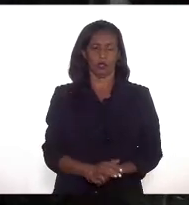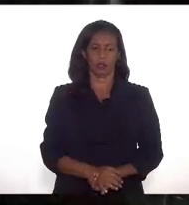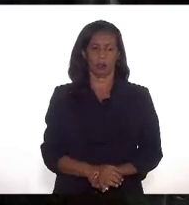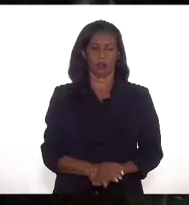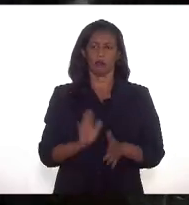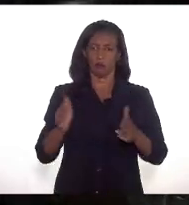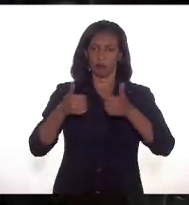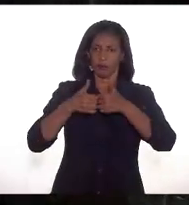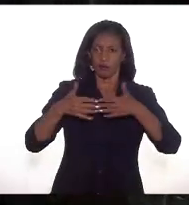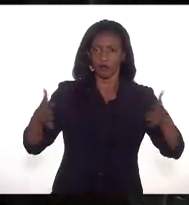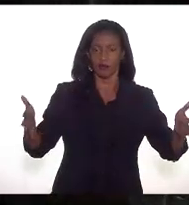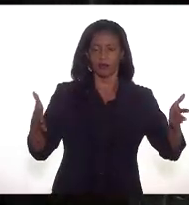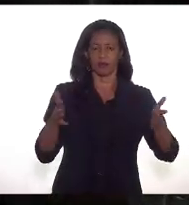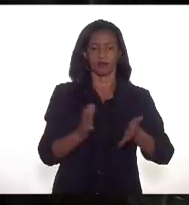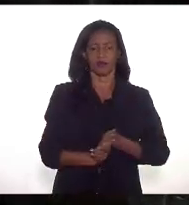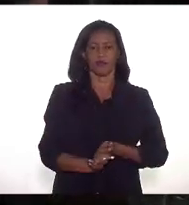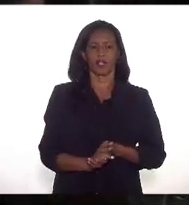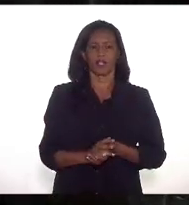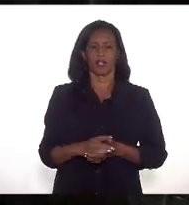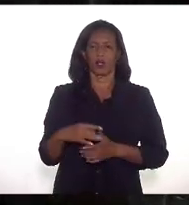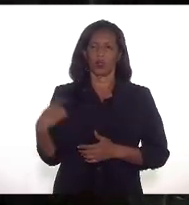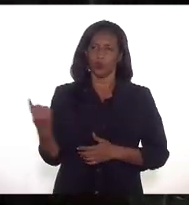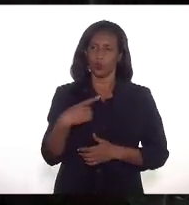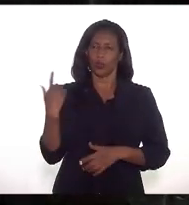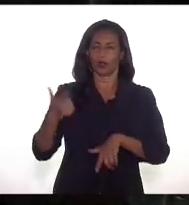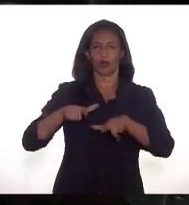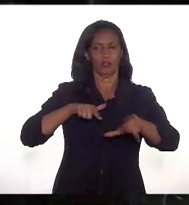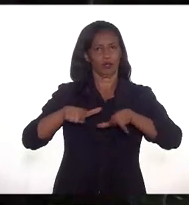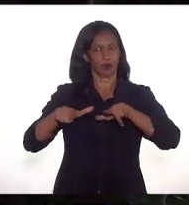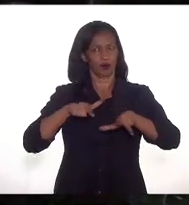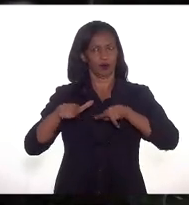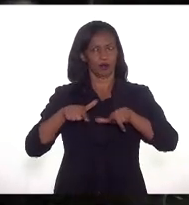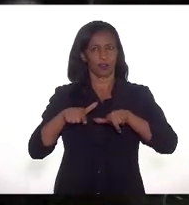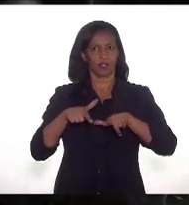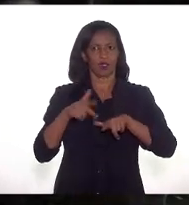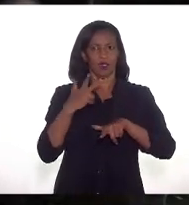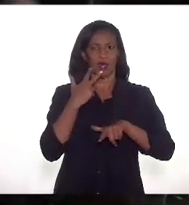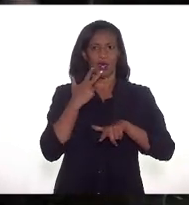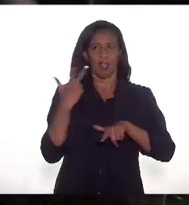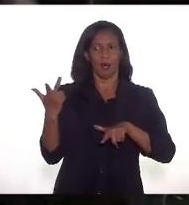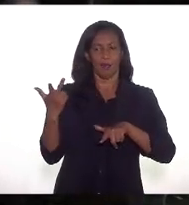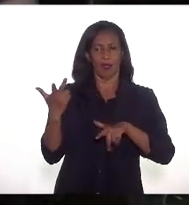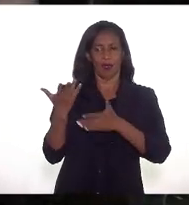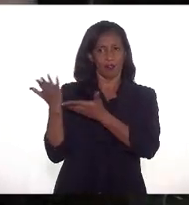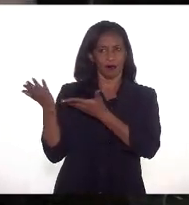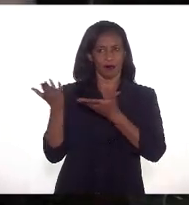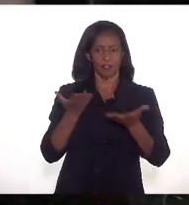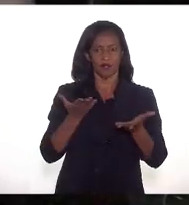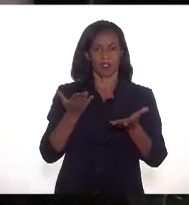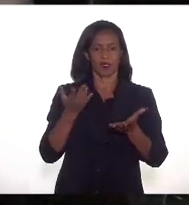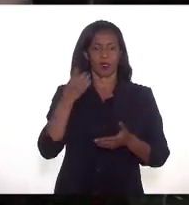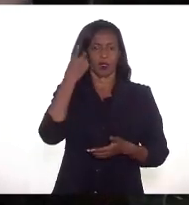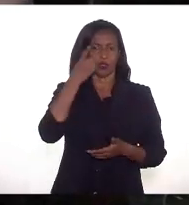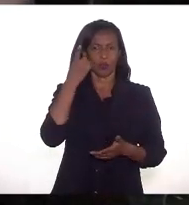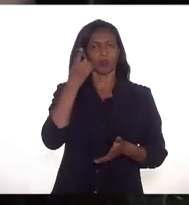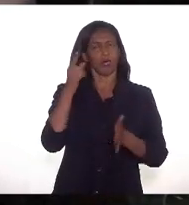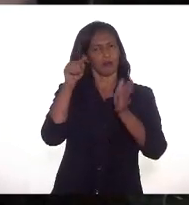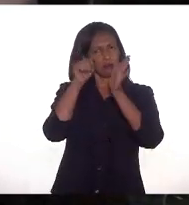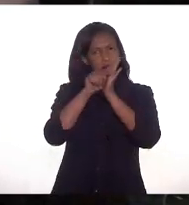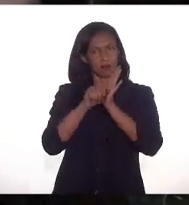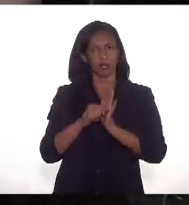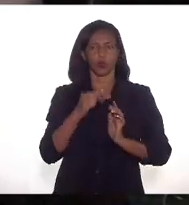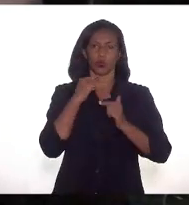Dando início aos nossos trabalhos, informo que a palavra será franqueada aos deputados para os seus questionamentos